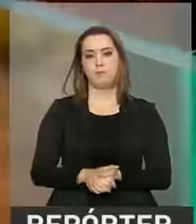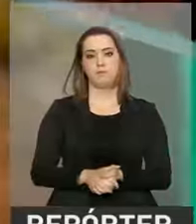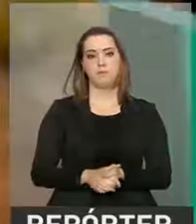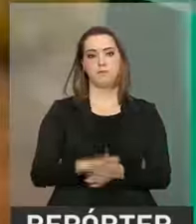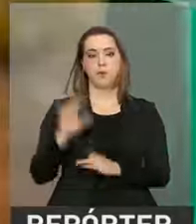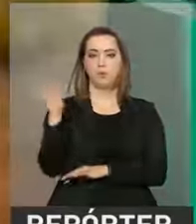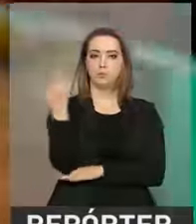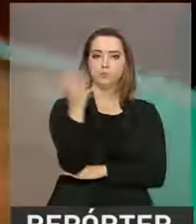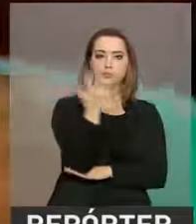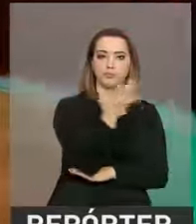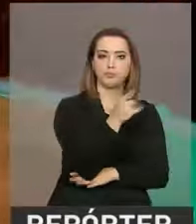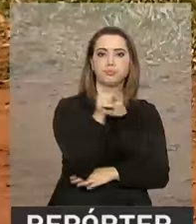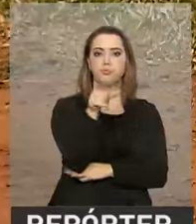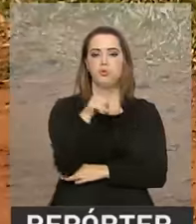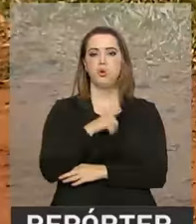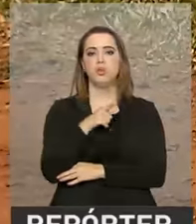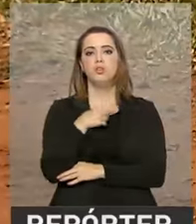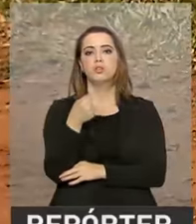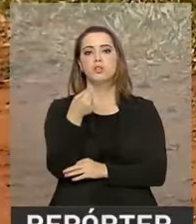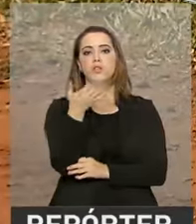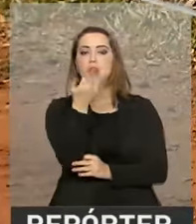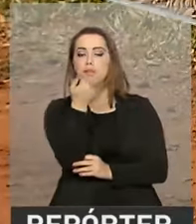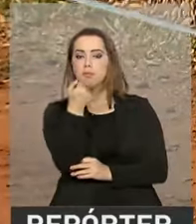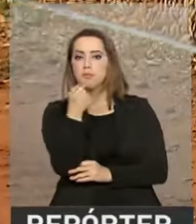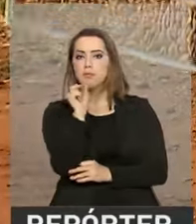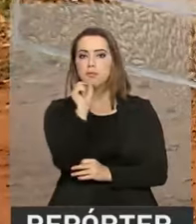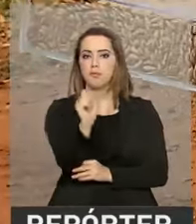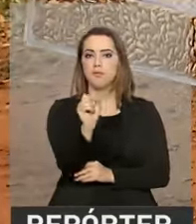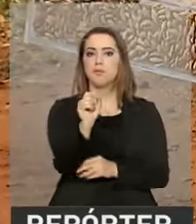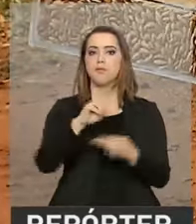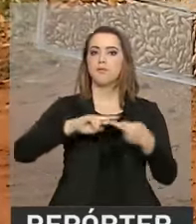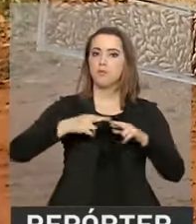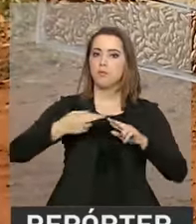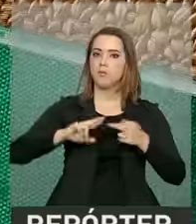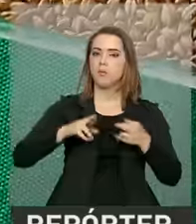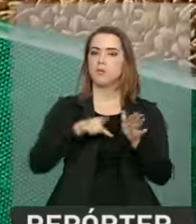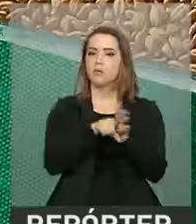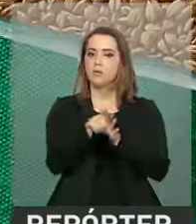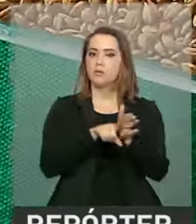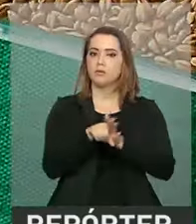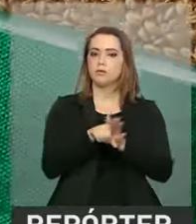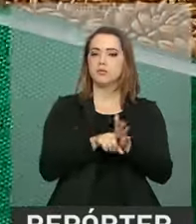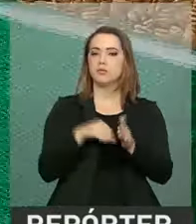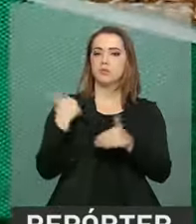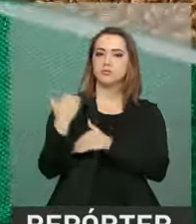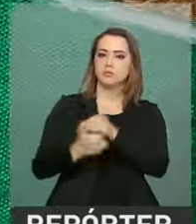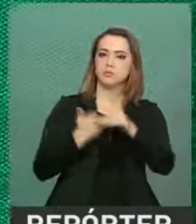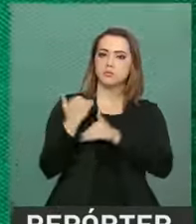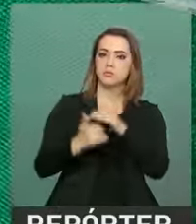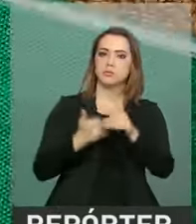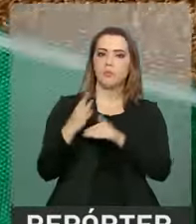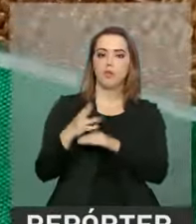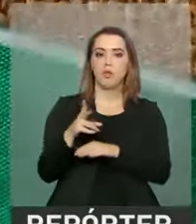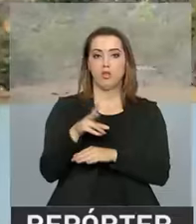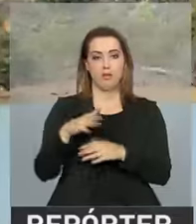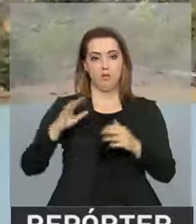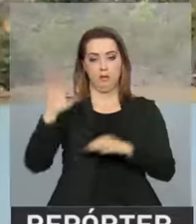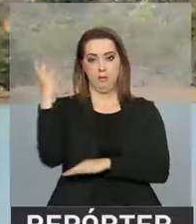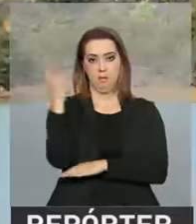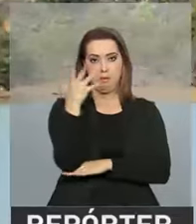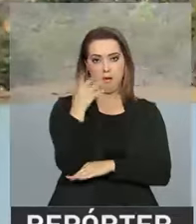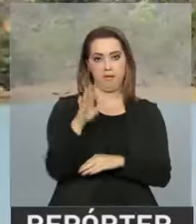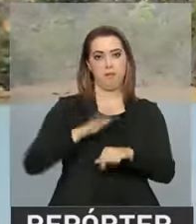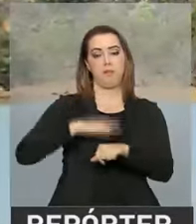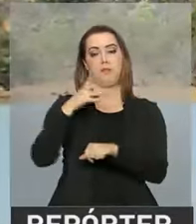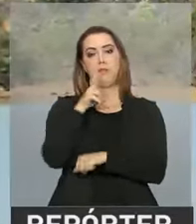vegetais é de espécies voltadas para alimentação e são usadas em pesquisas para desenvolver plantas mais resistentes. No